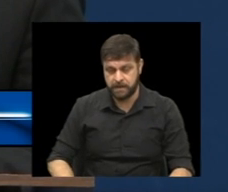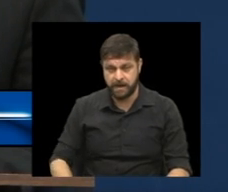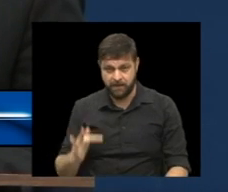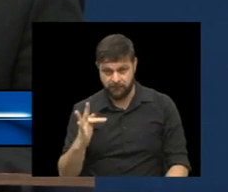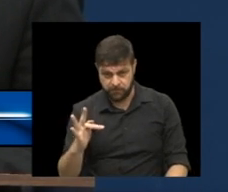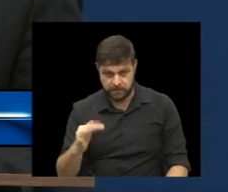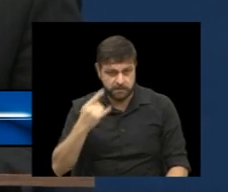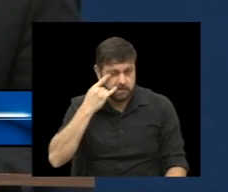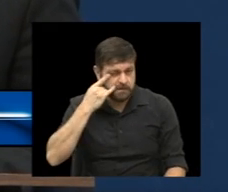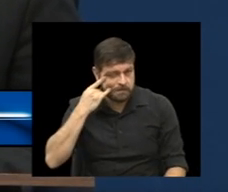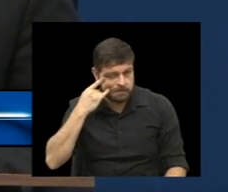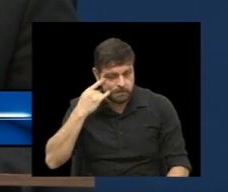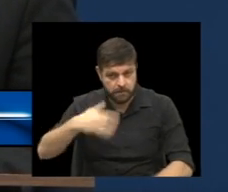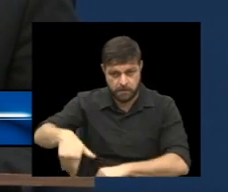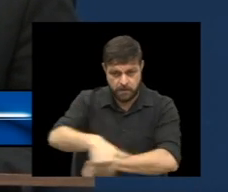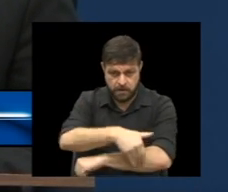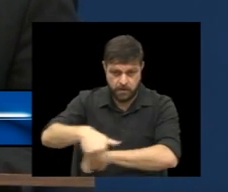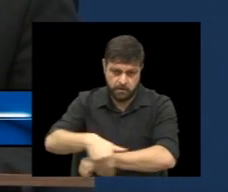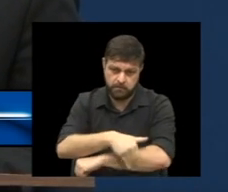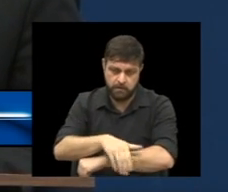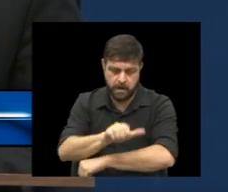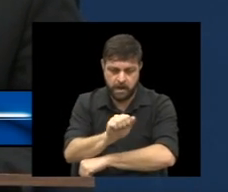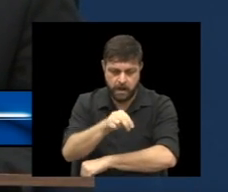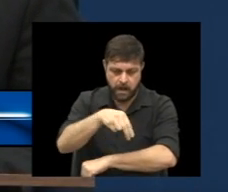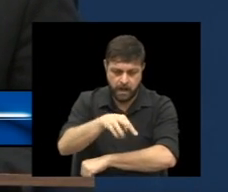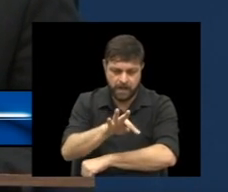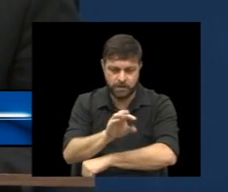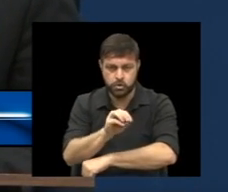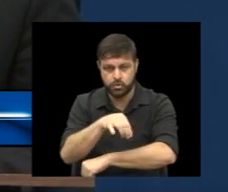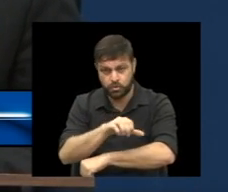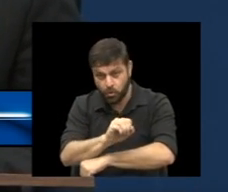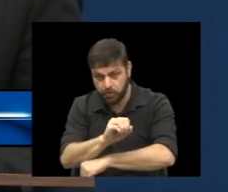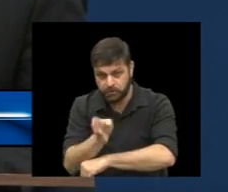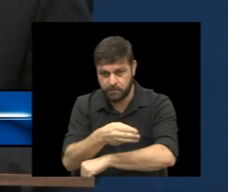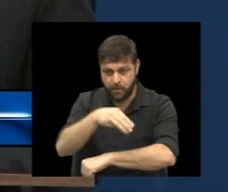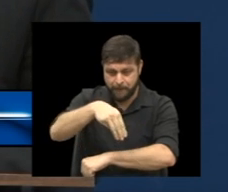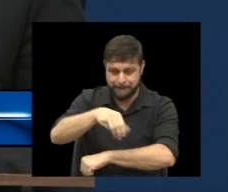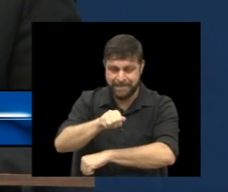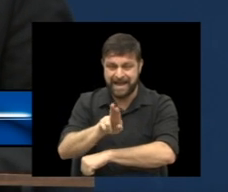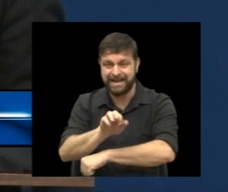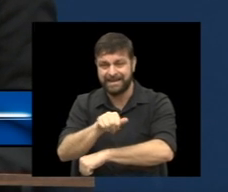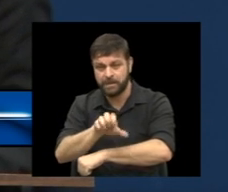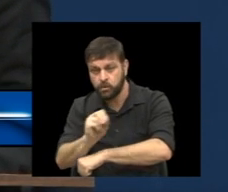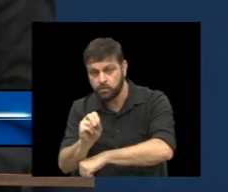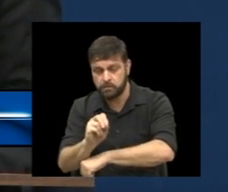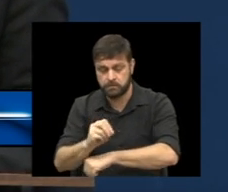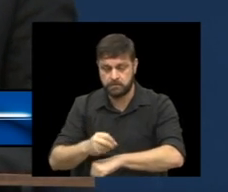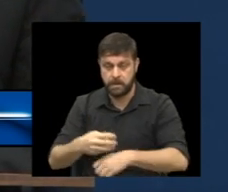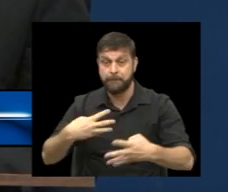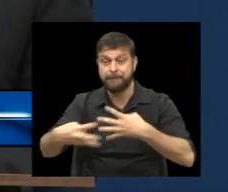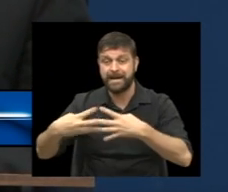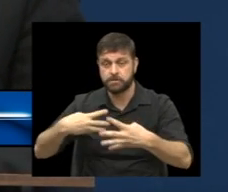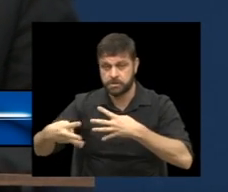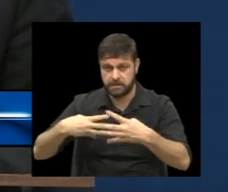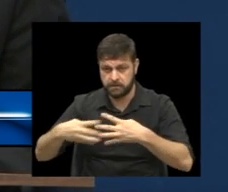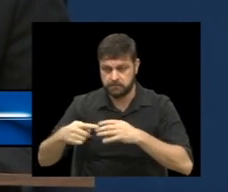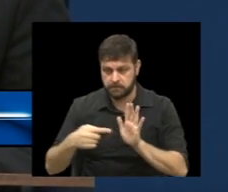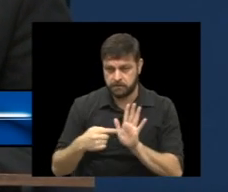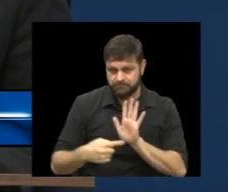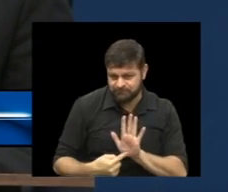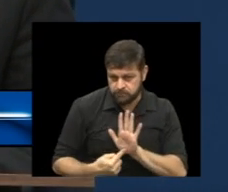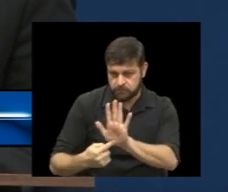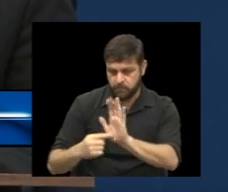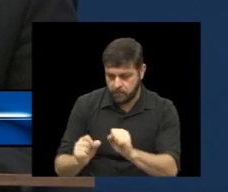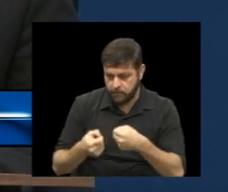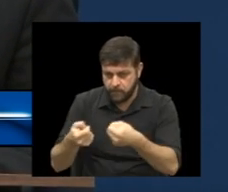de Down, que é na rua José Antônio Marinho, 430, em Barão Geraldo, que oferece apoio às